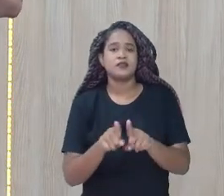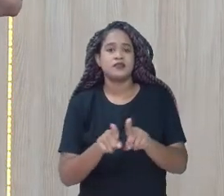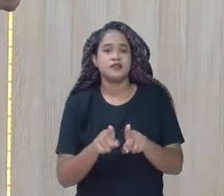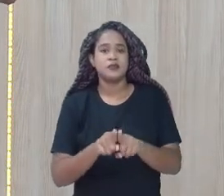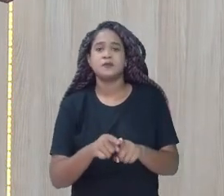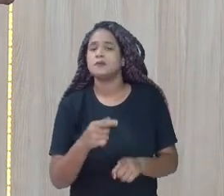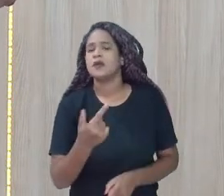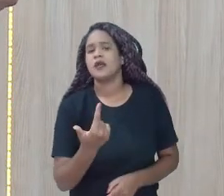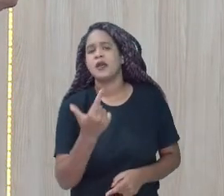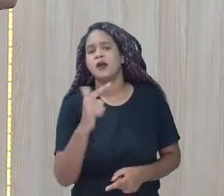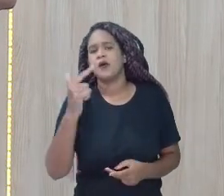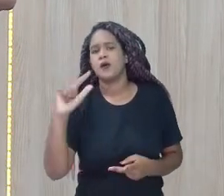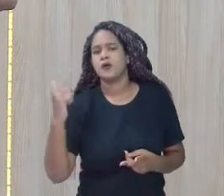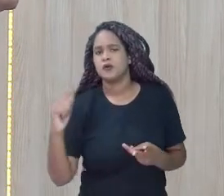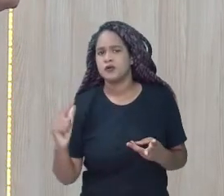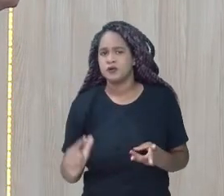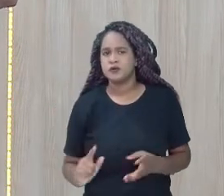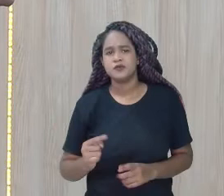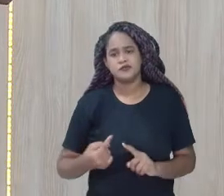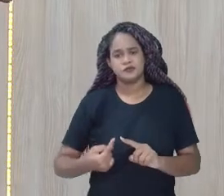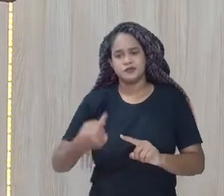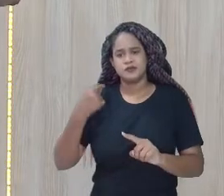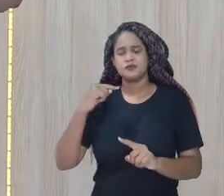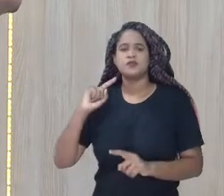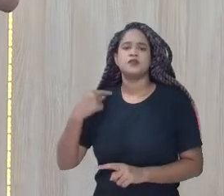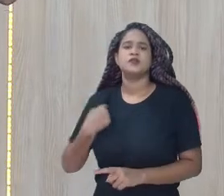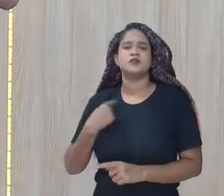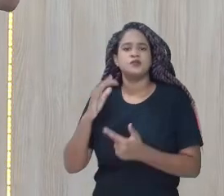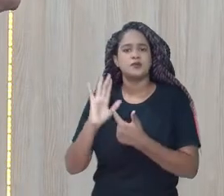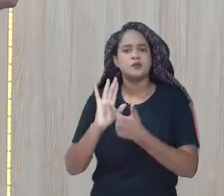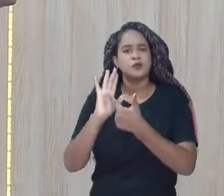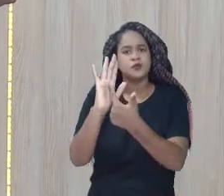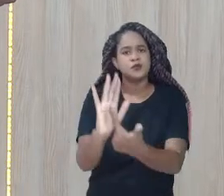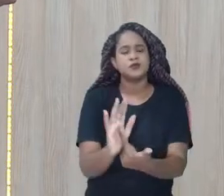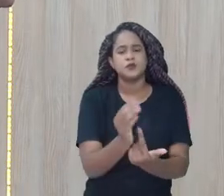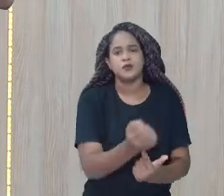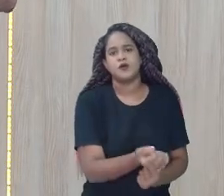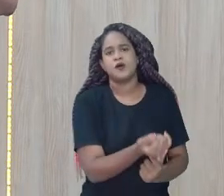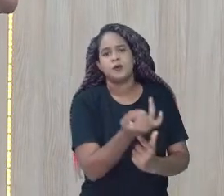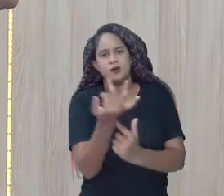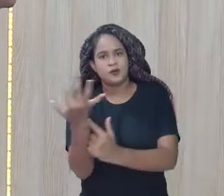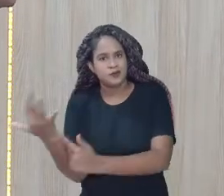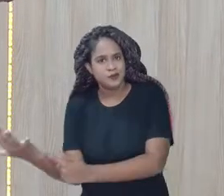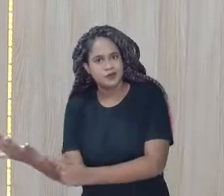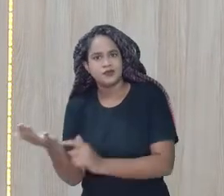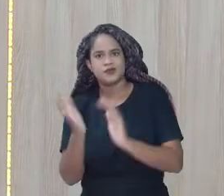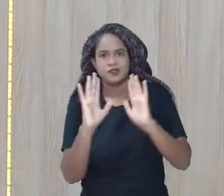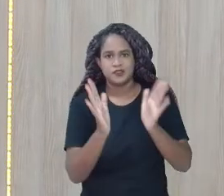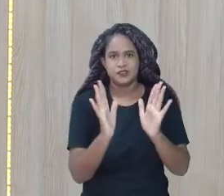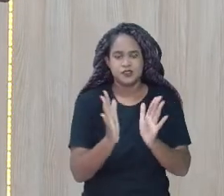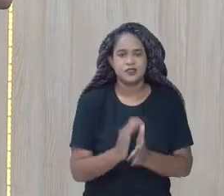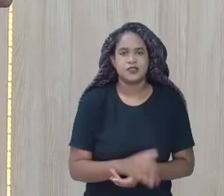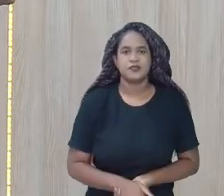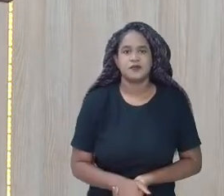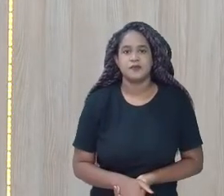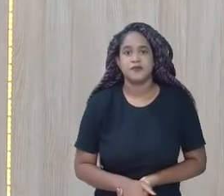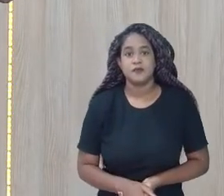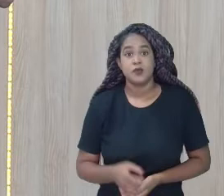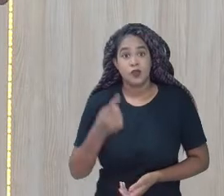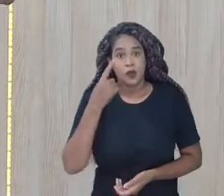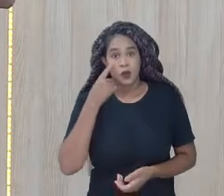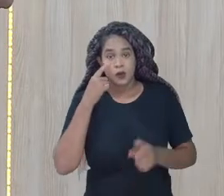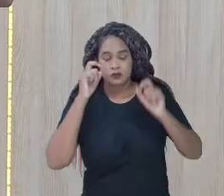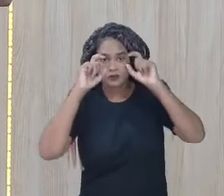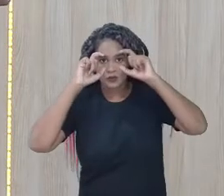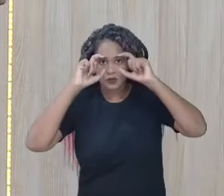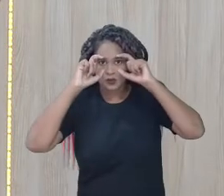estilo, os olhos que falamos na outra aula, com estilo grande assim, não é? Maior, os olhos maiores, os